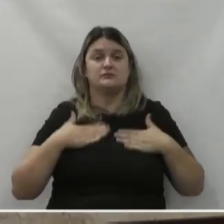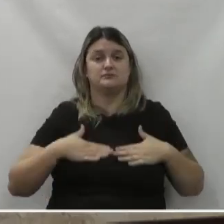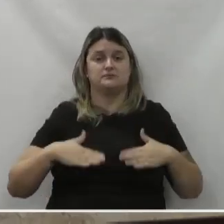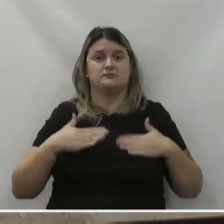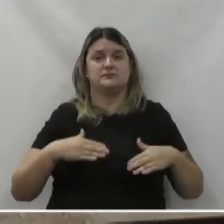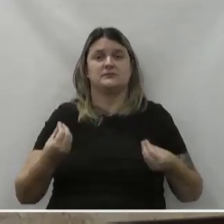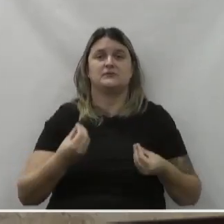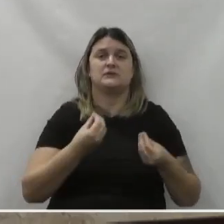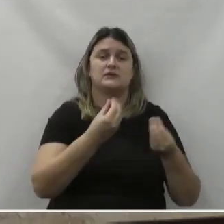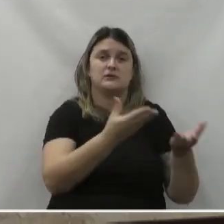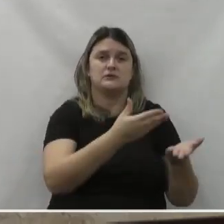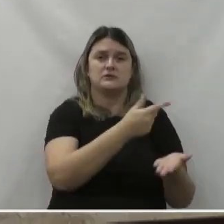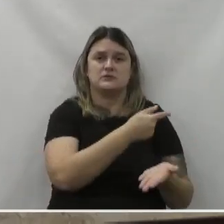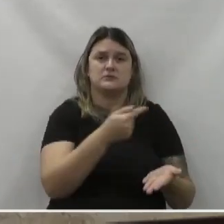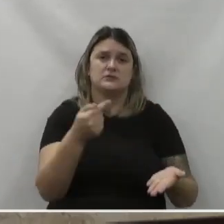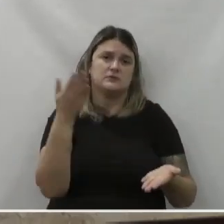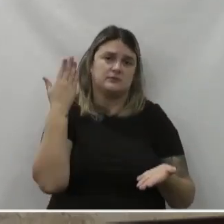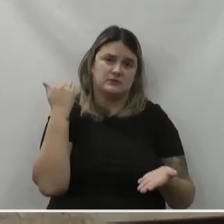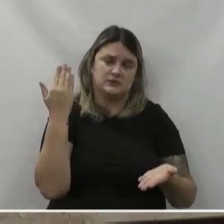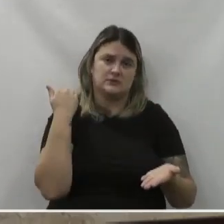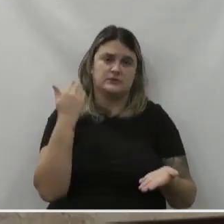entregamos semana passada ali essa obra